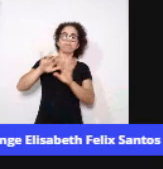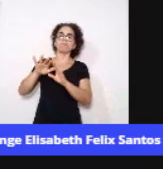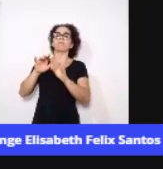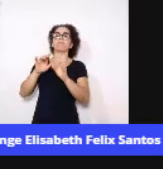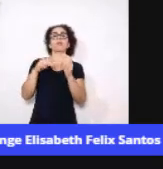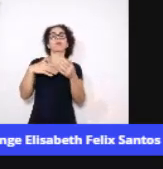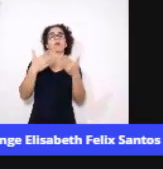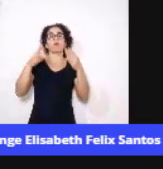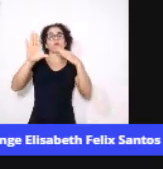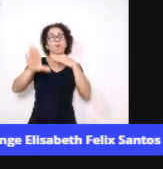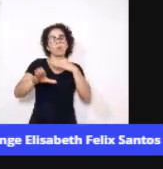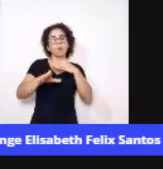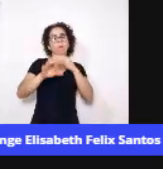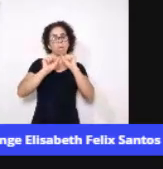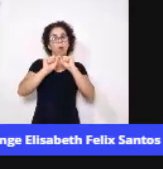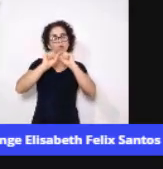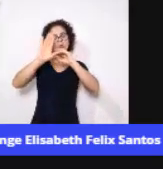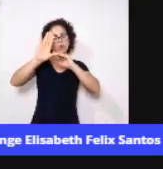para trabalhar